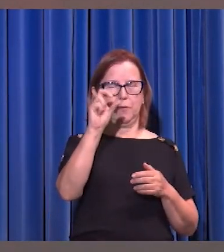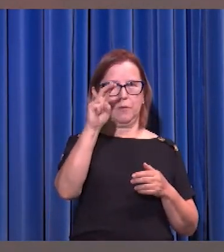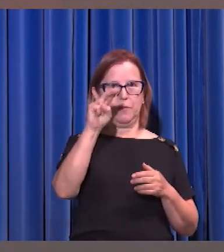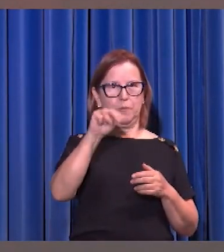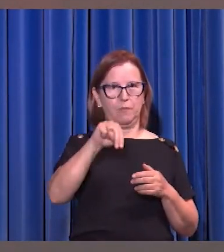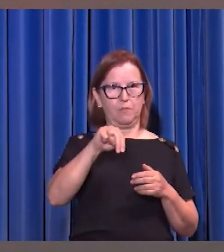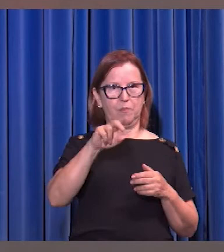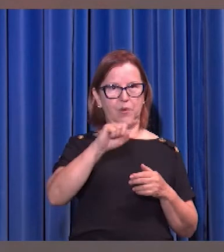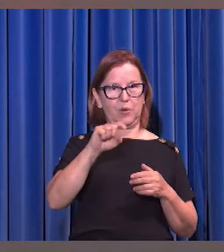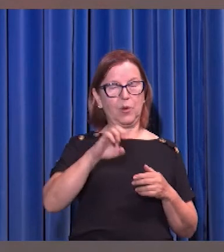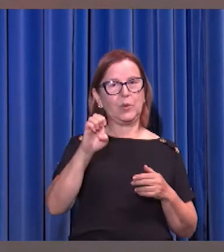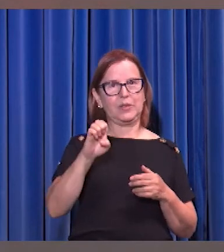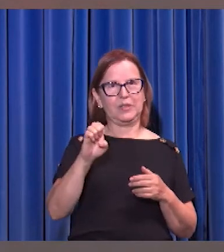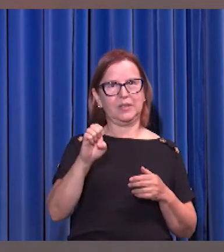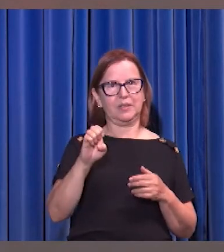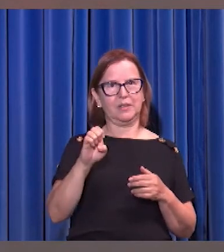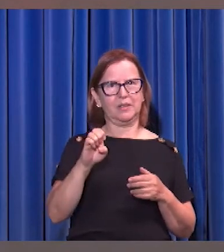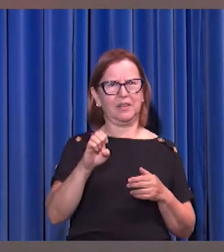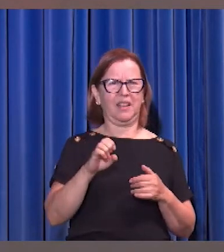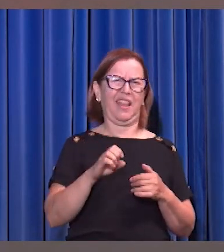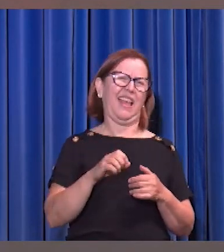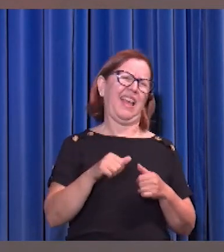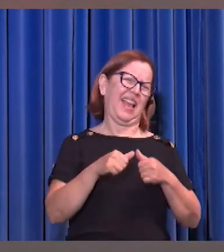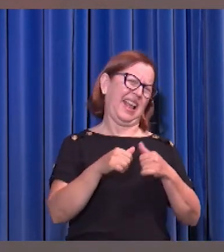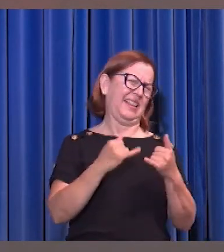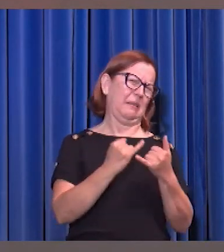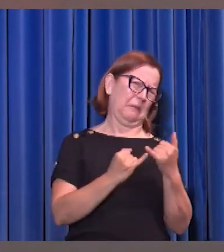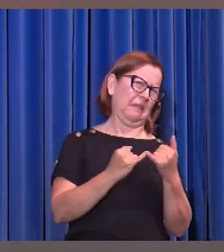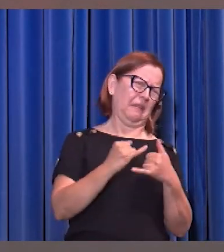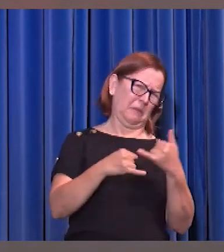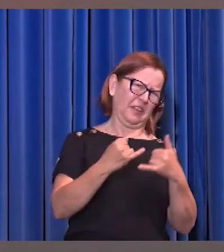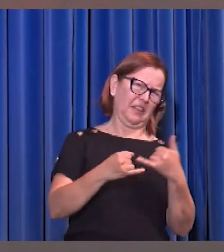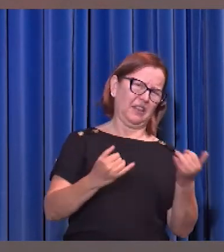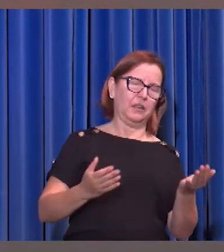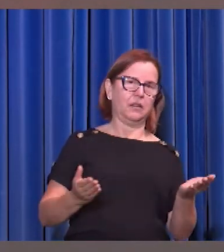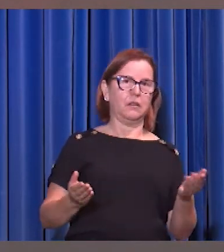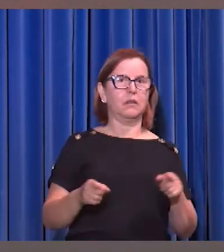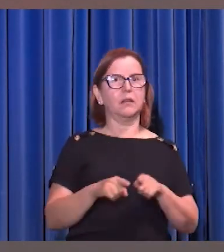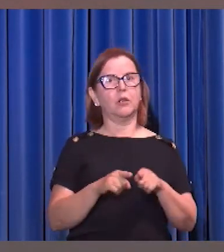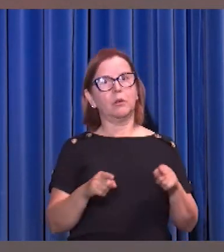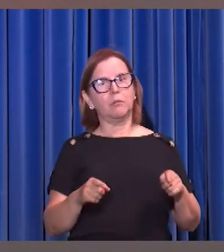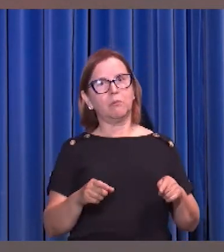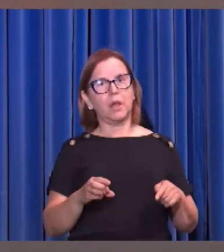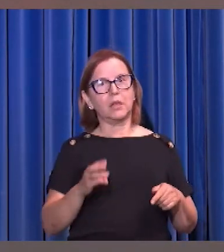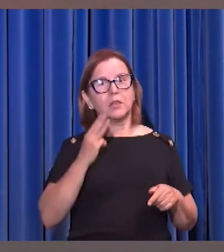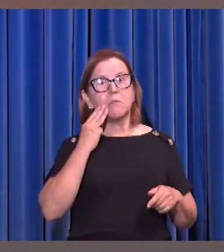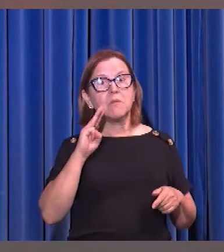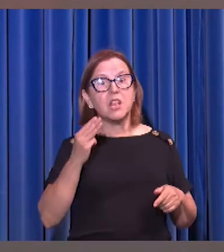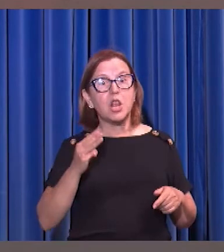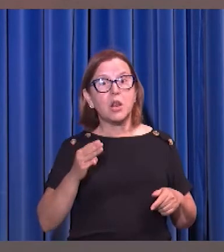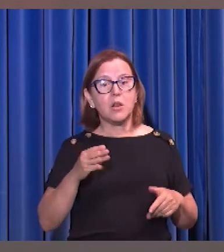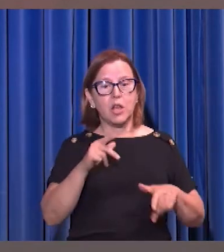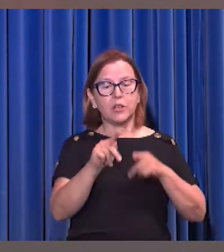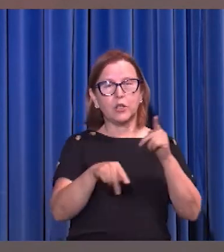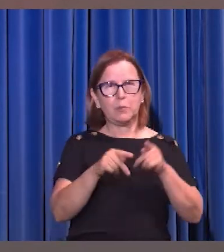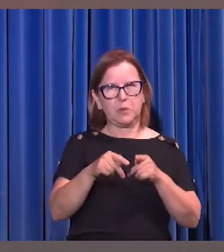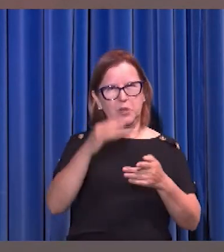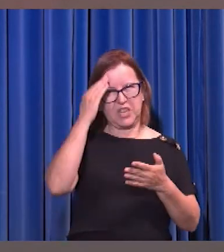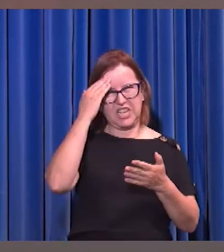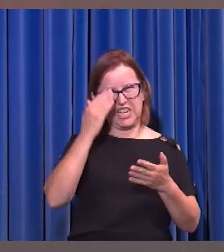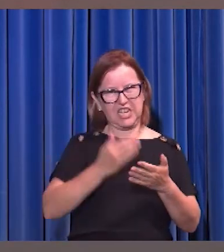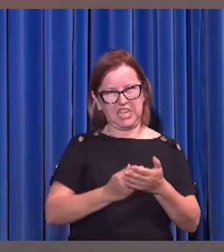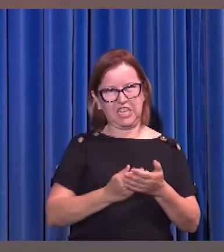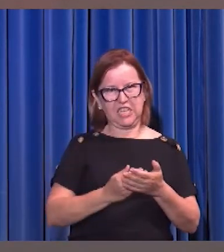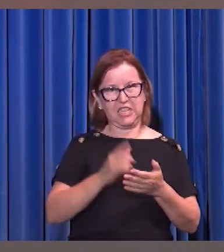Gente, milhões de pessoas nesse exato momento, creem que estão salvas